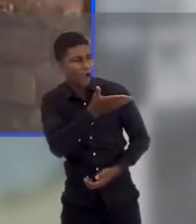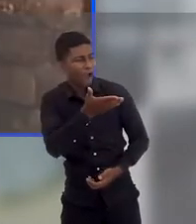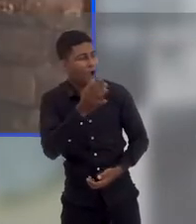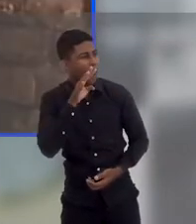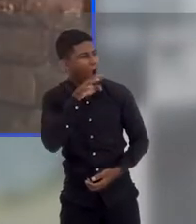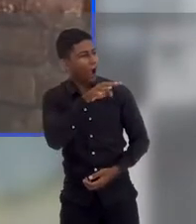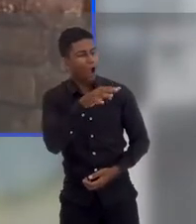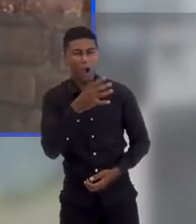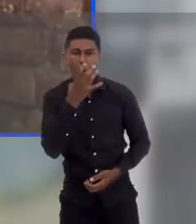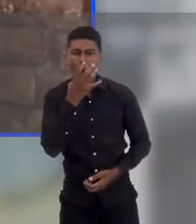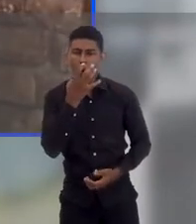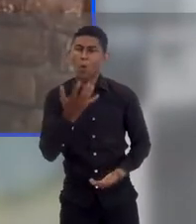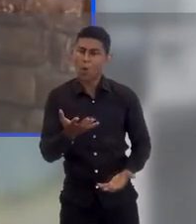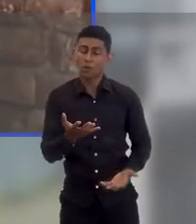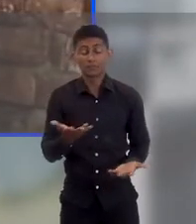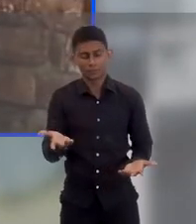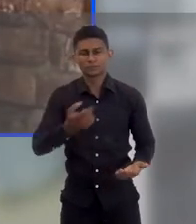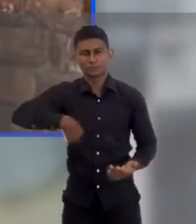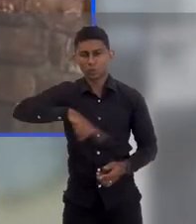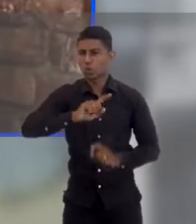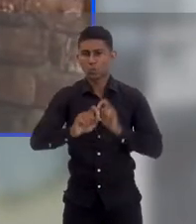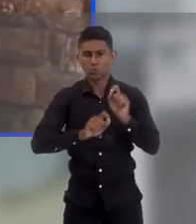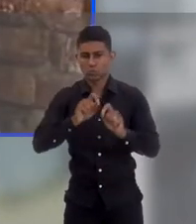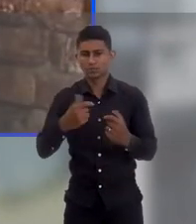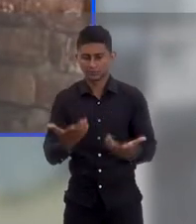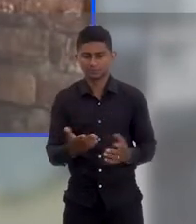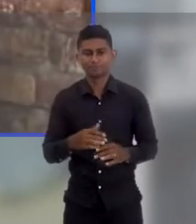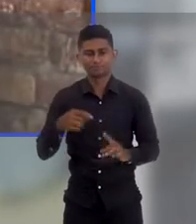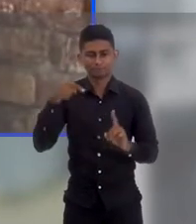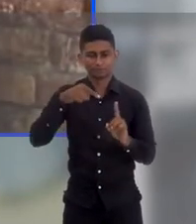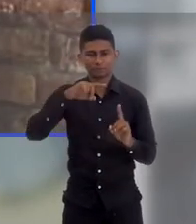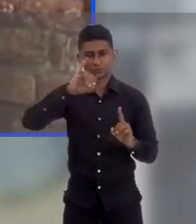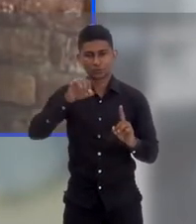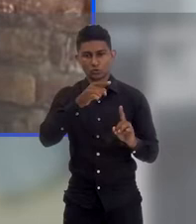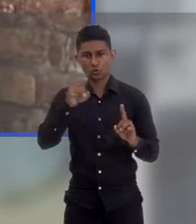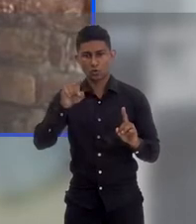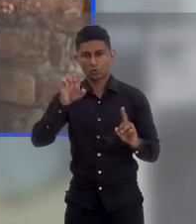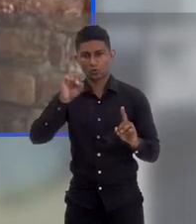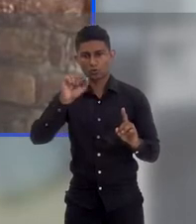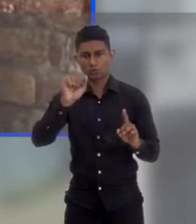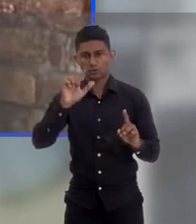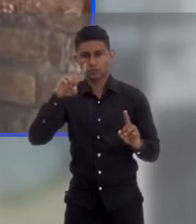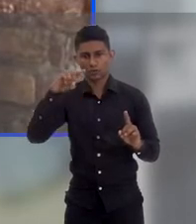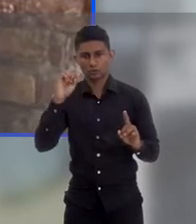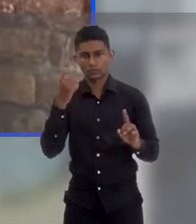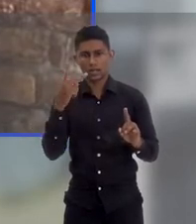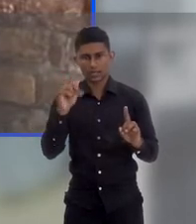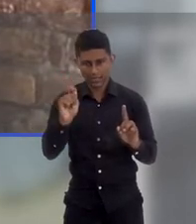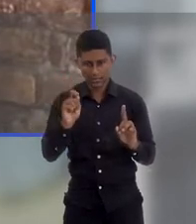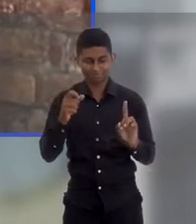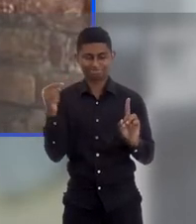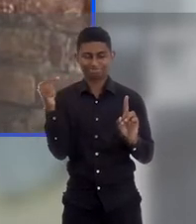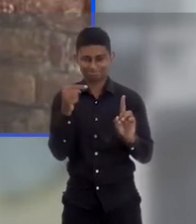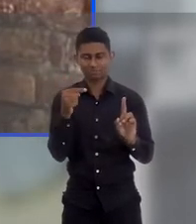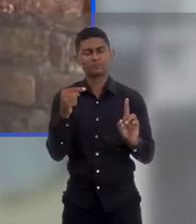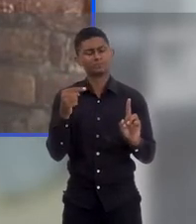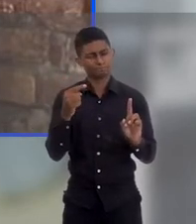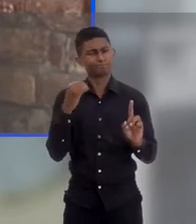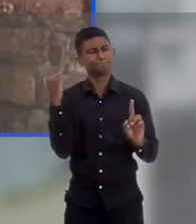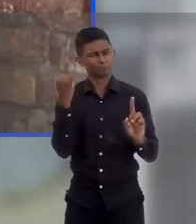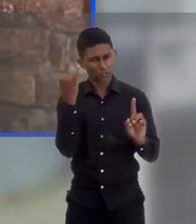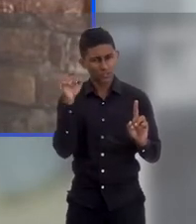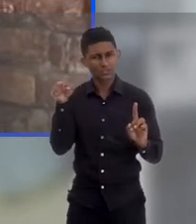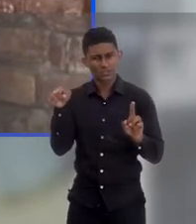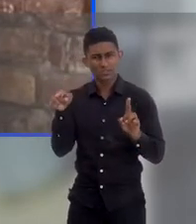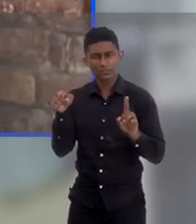a gente fez? Para falar do João Saldanha, que é um cara que não é importante só para o Botafogo, embora seja muito importante em especial para o